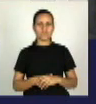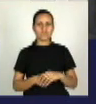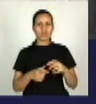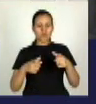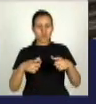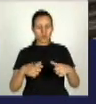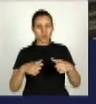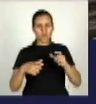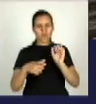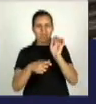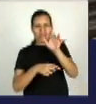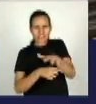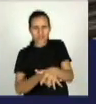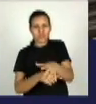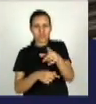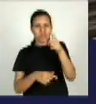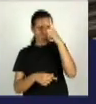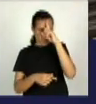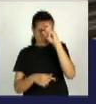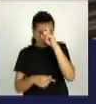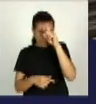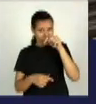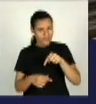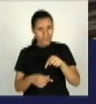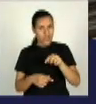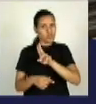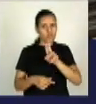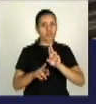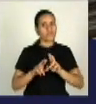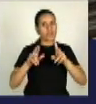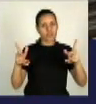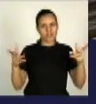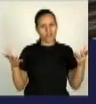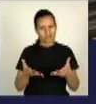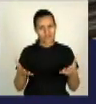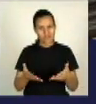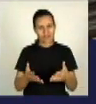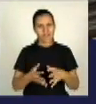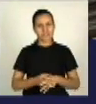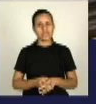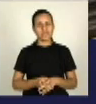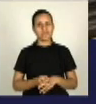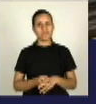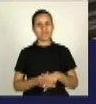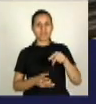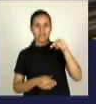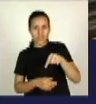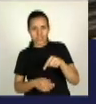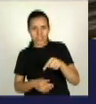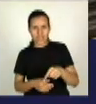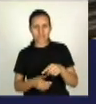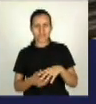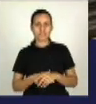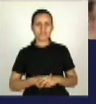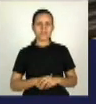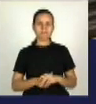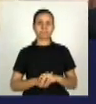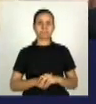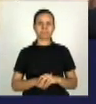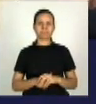os hospitais, né, os resíduos, a gente não chama mais de lixo hospitalar hoje, a gente chama de resíduo de serviço de saúde. Dentro